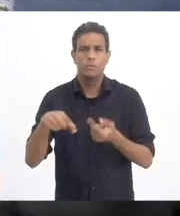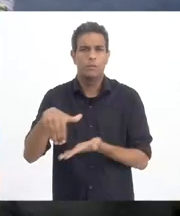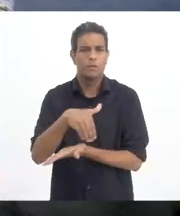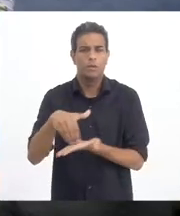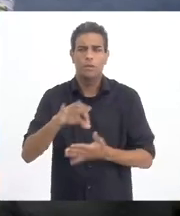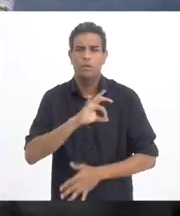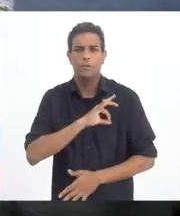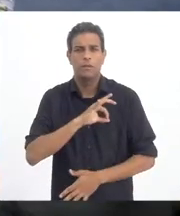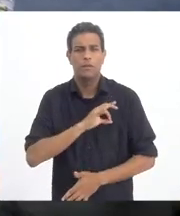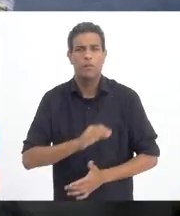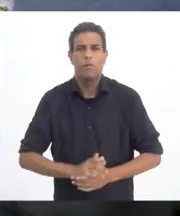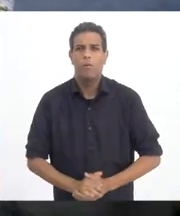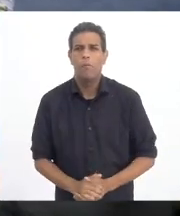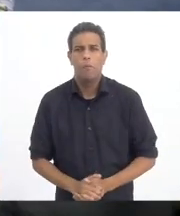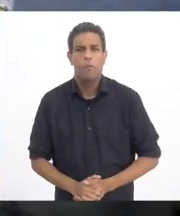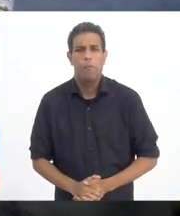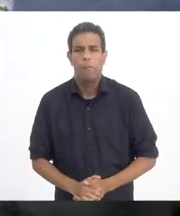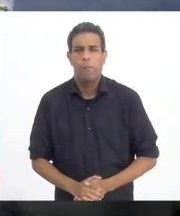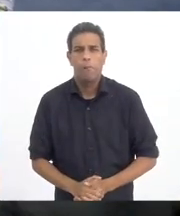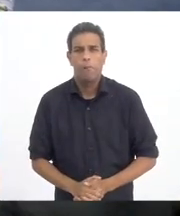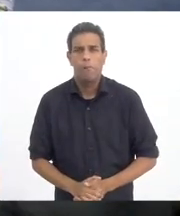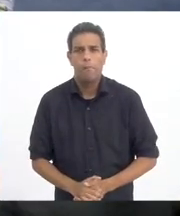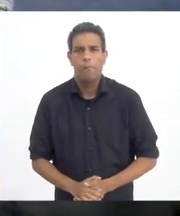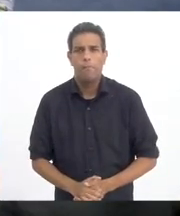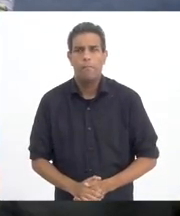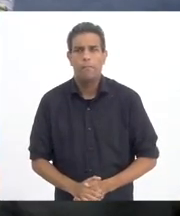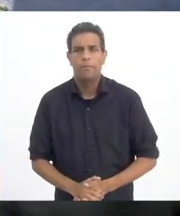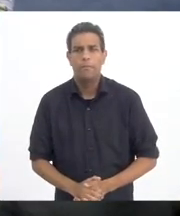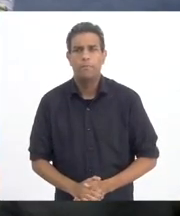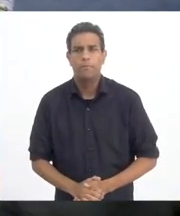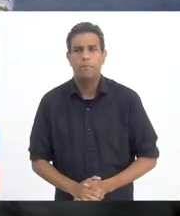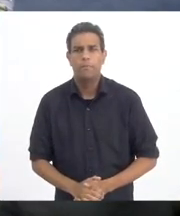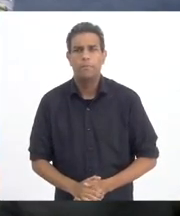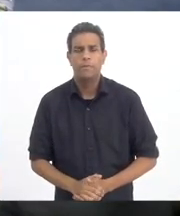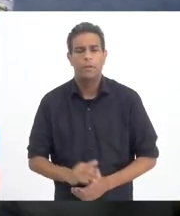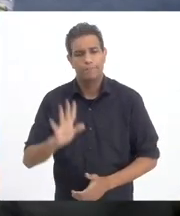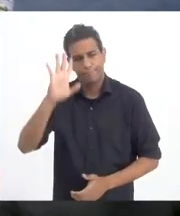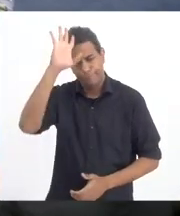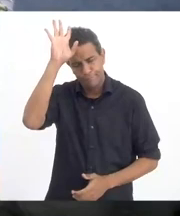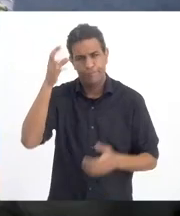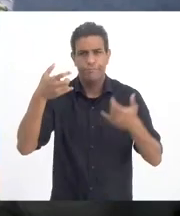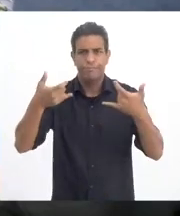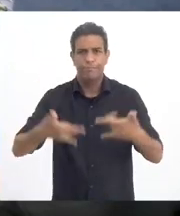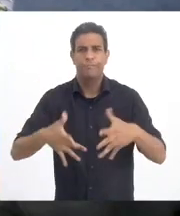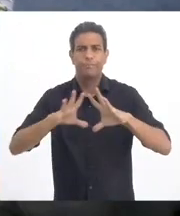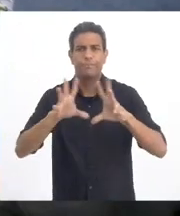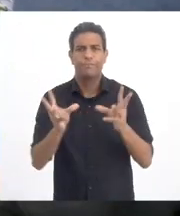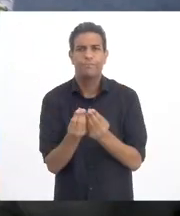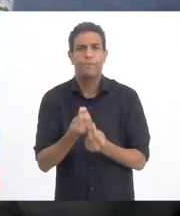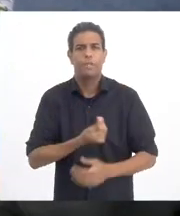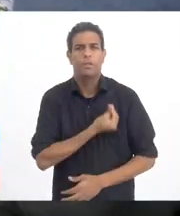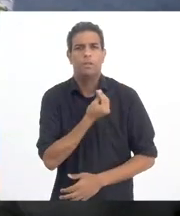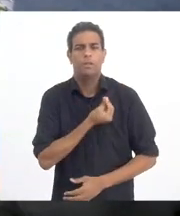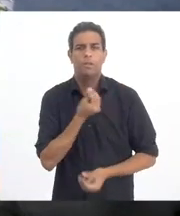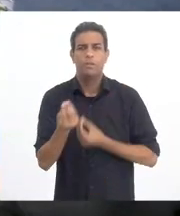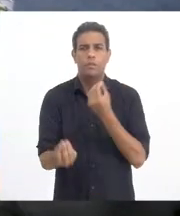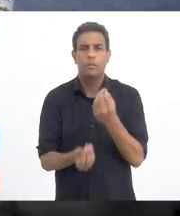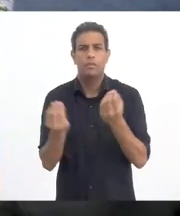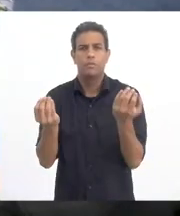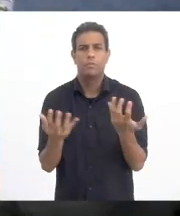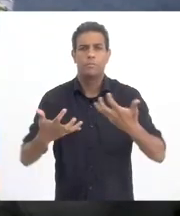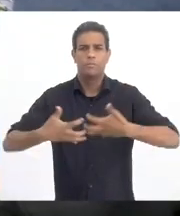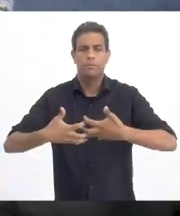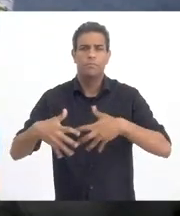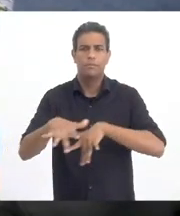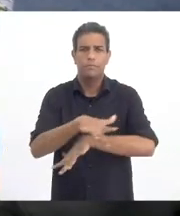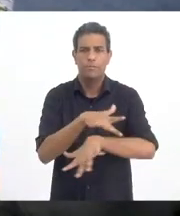da Secretaria da Defesa Civil e o Corpo de Bombeiros, estão presentes. Então, a gente vai aproveitar para fazer as respostas.